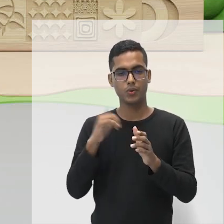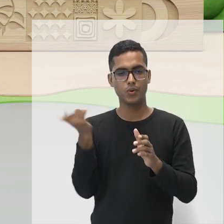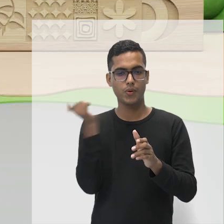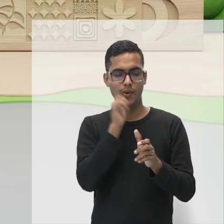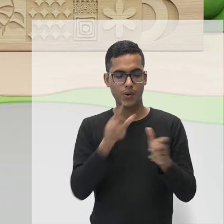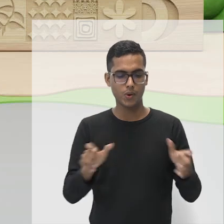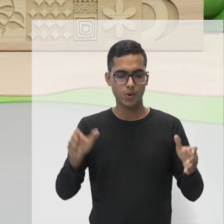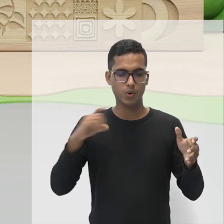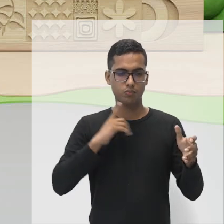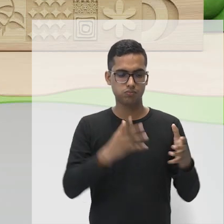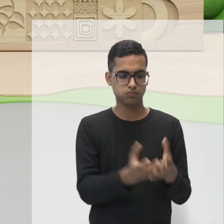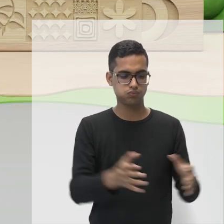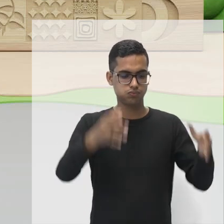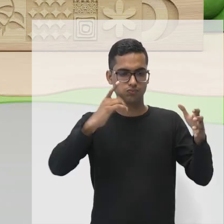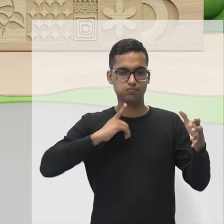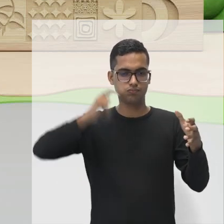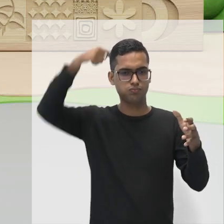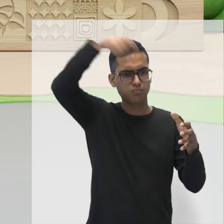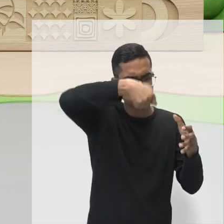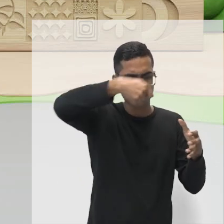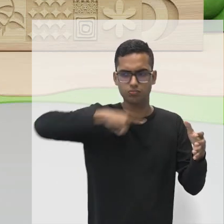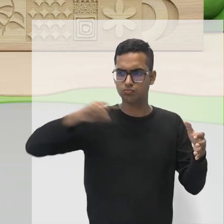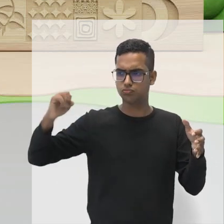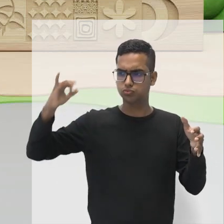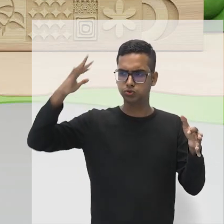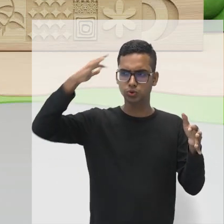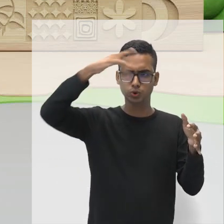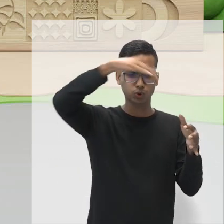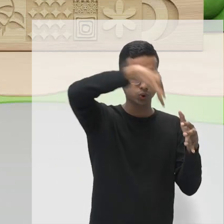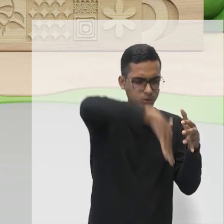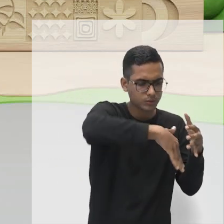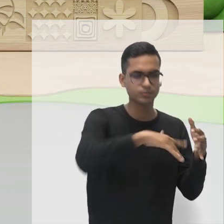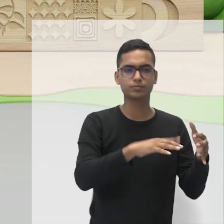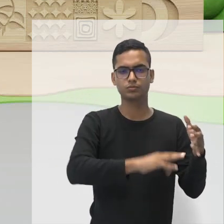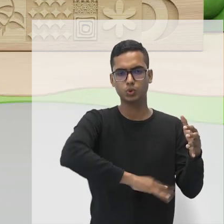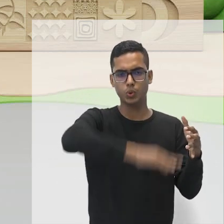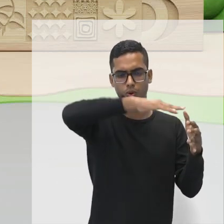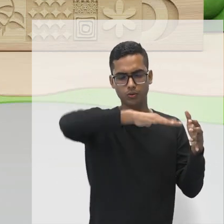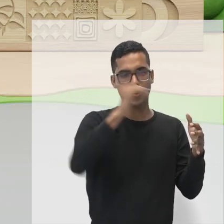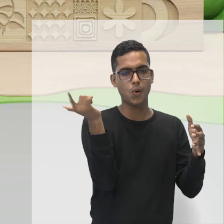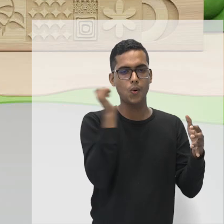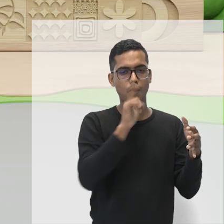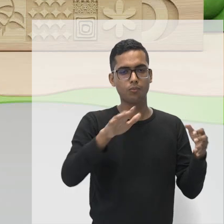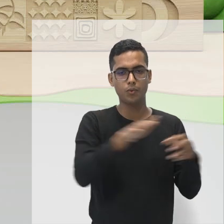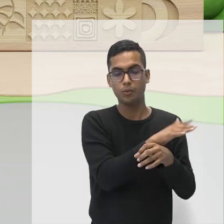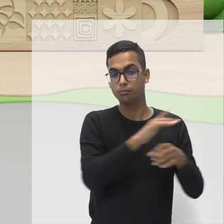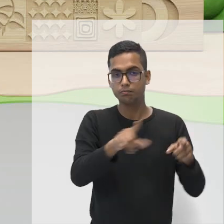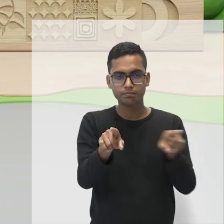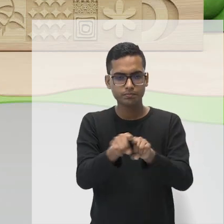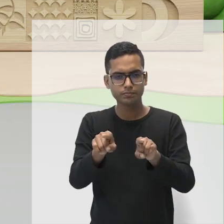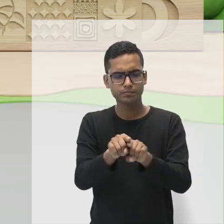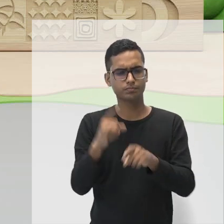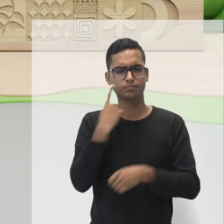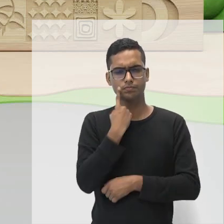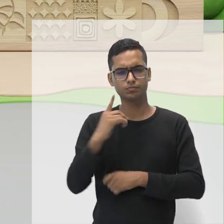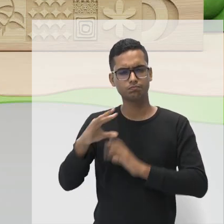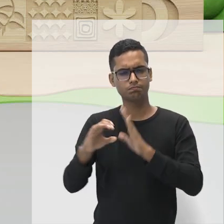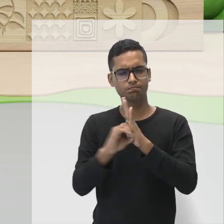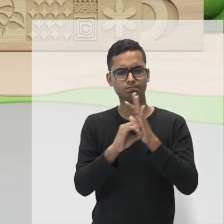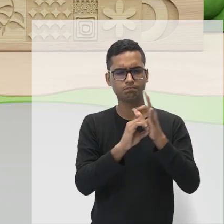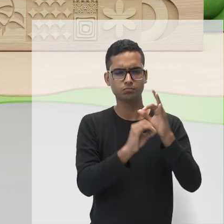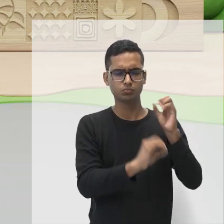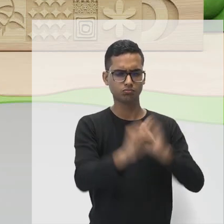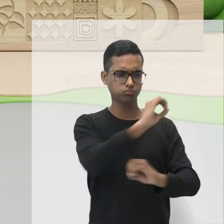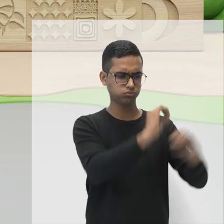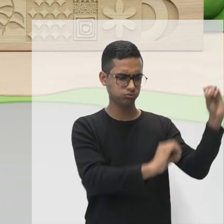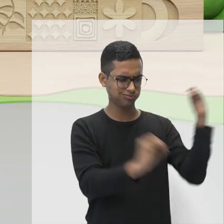armazenado dentro da botija. E como as moléculas não estão espalhadas, né, vão